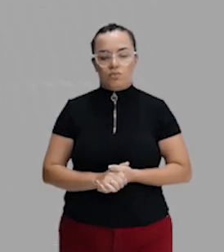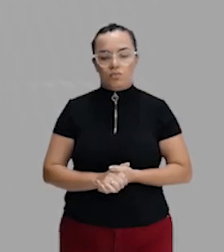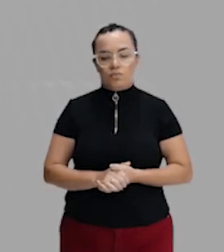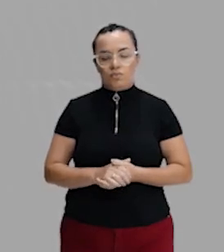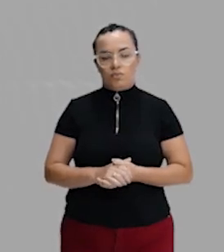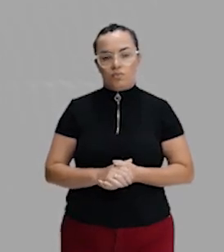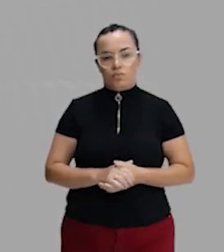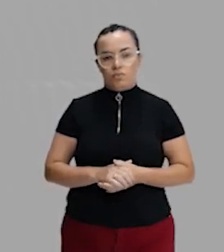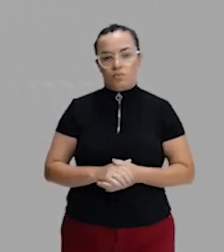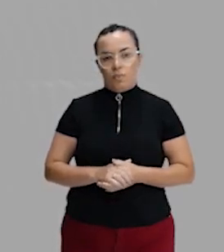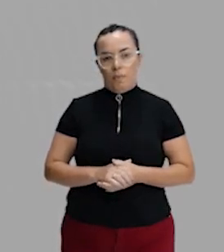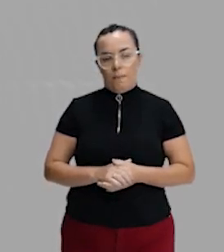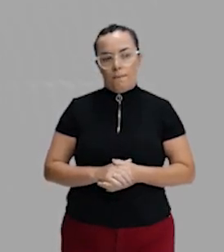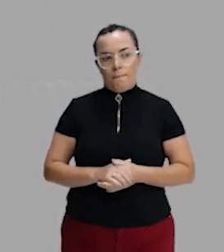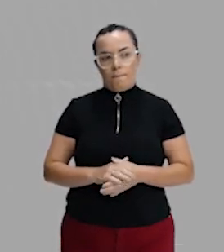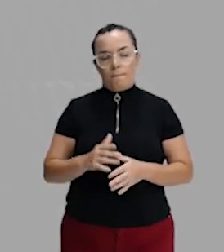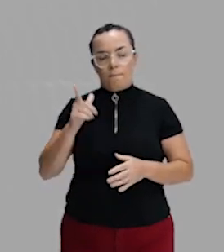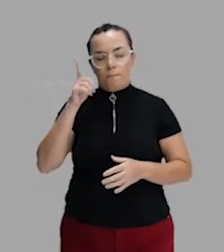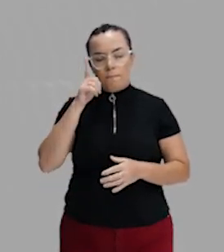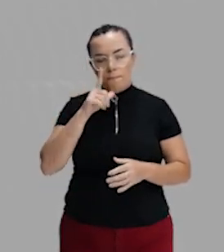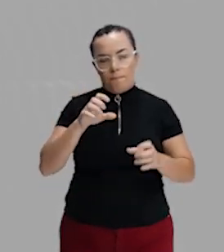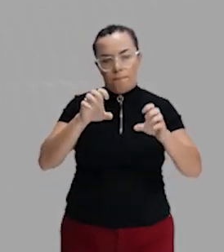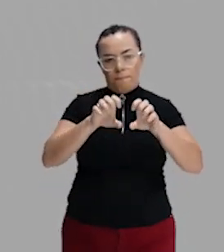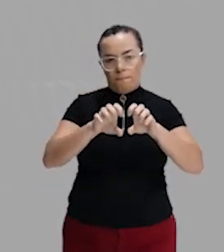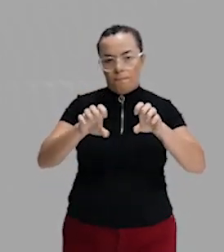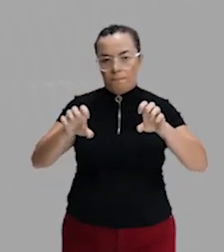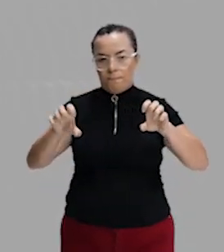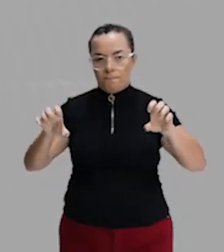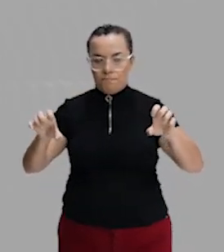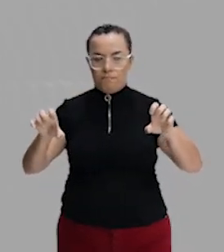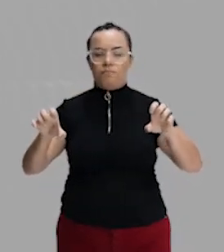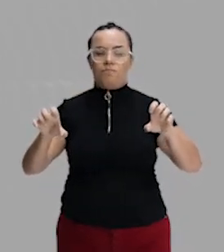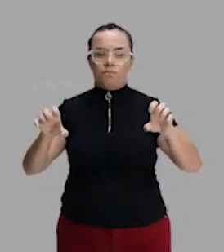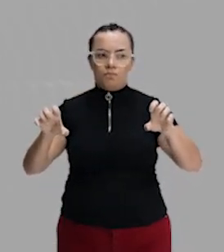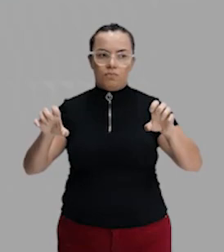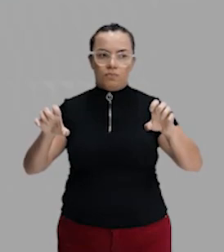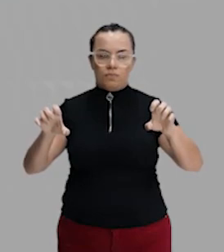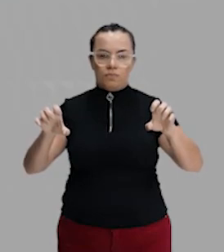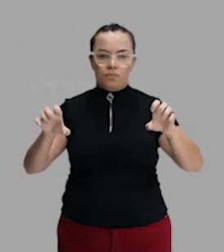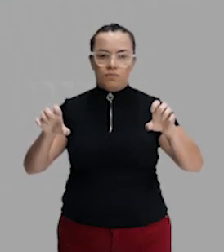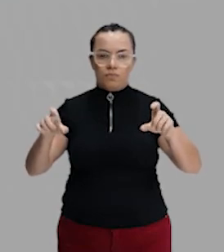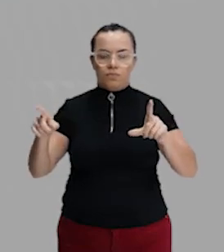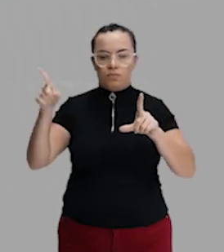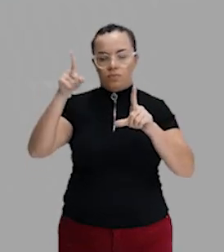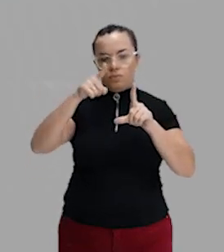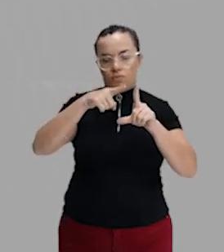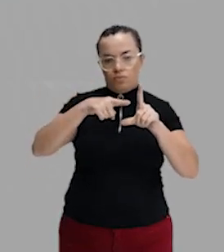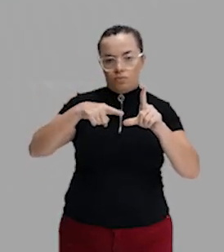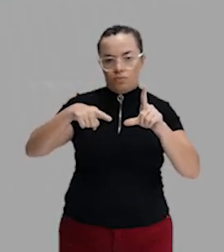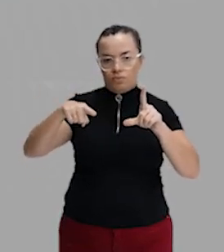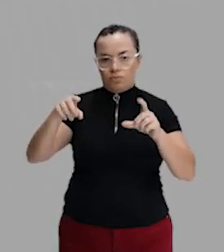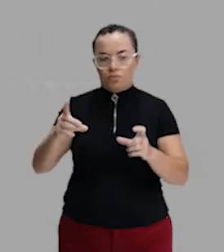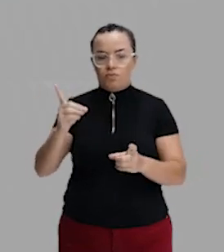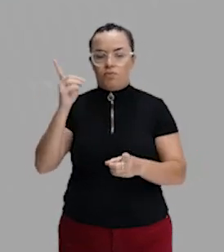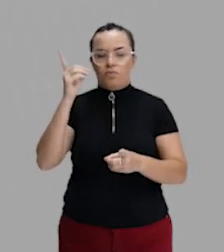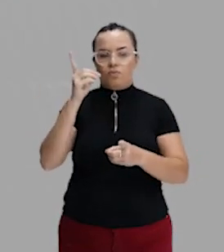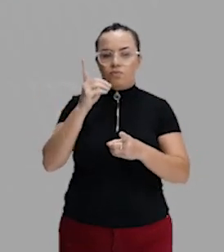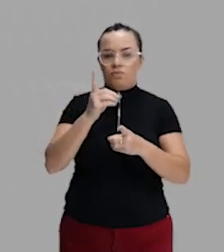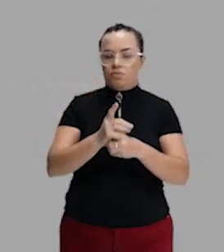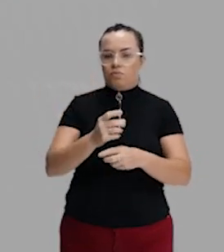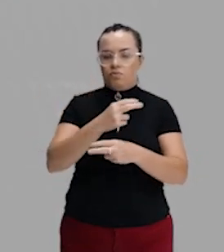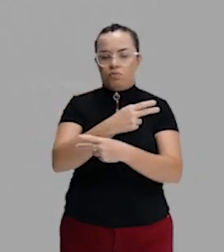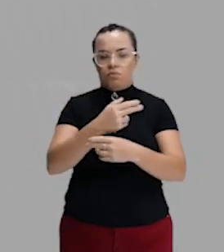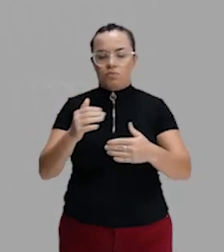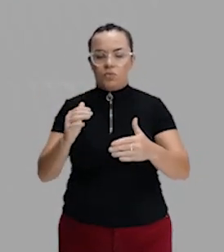Então, consegui, através da equação, né, da minha parábola, encontrar os elementos